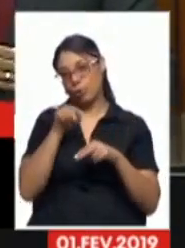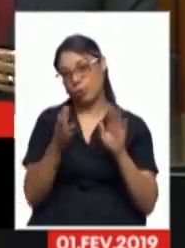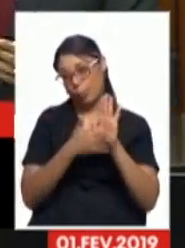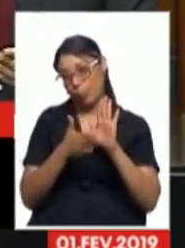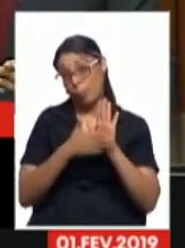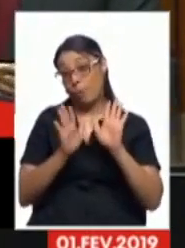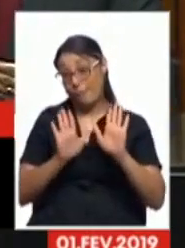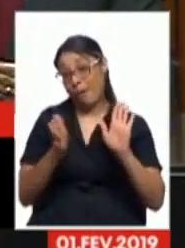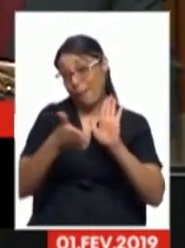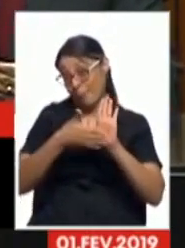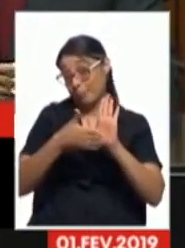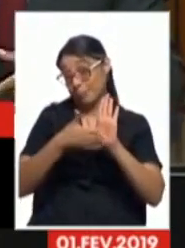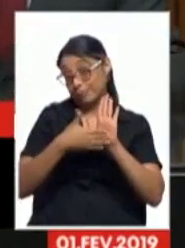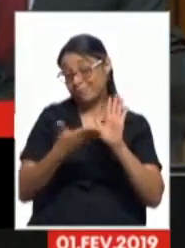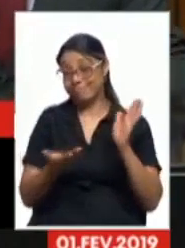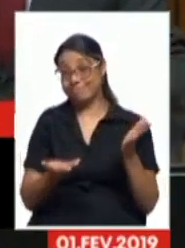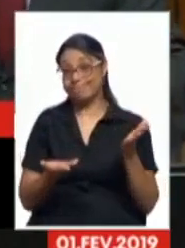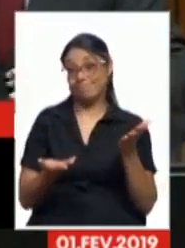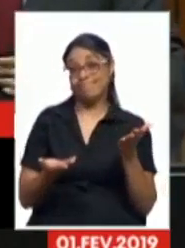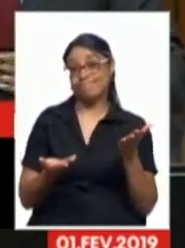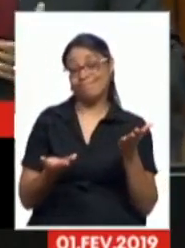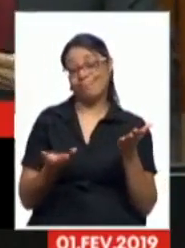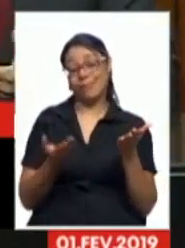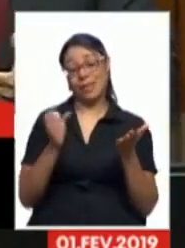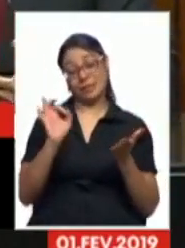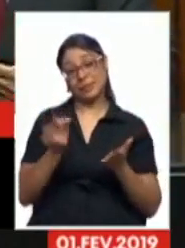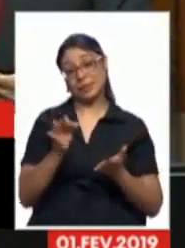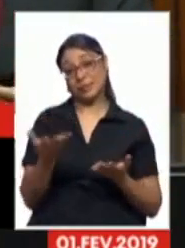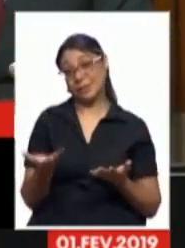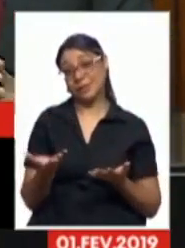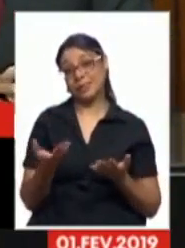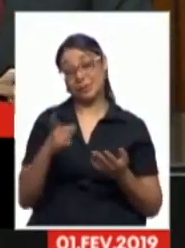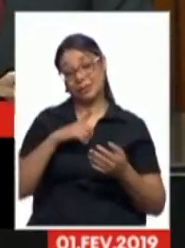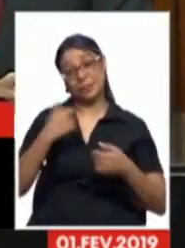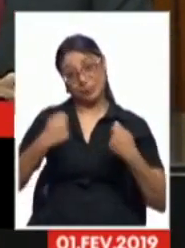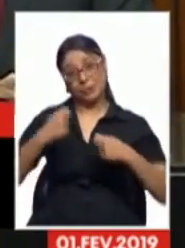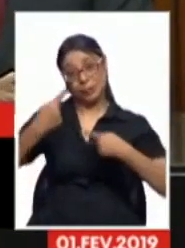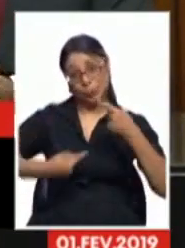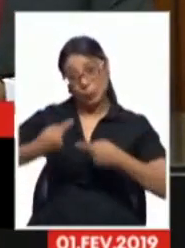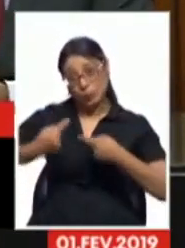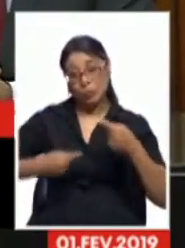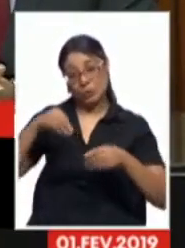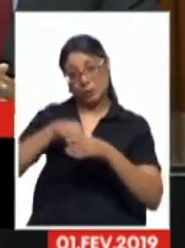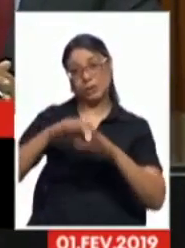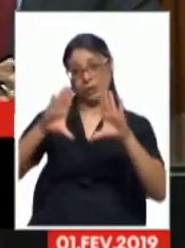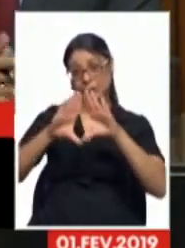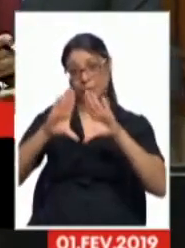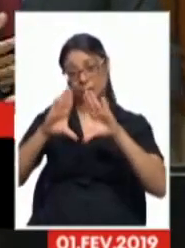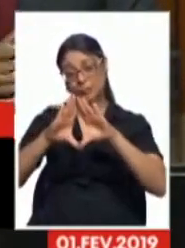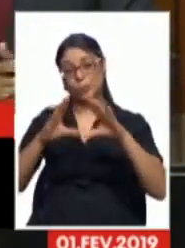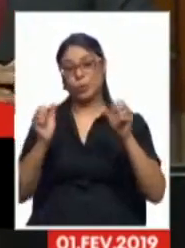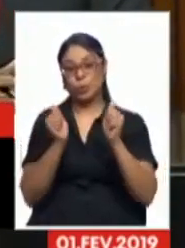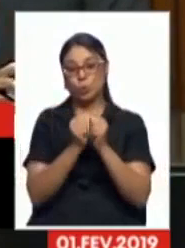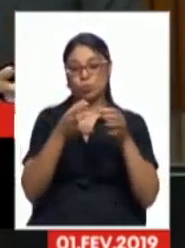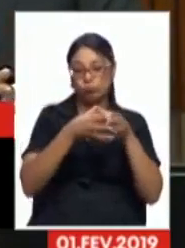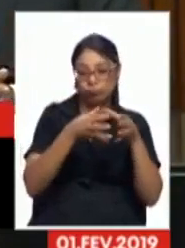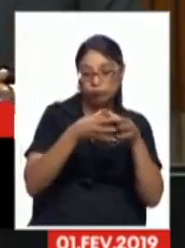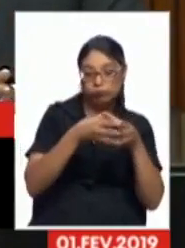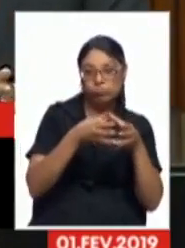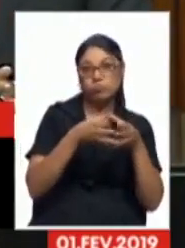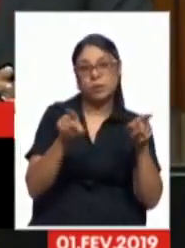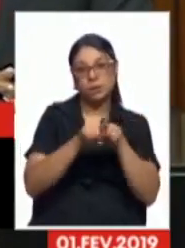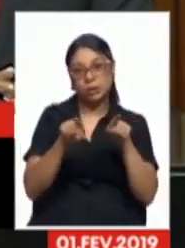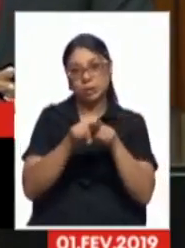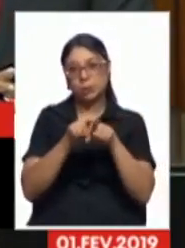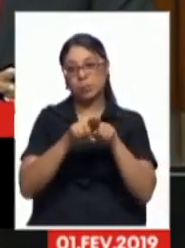uma proposta que certamente vai ser discutida e debatida aqui na Assembleia, tanto nas comissões quanto possivelmente em